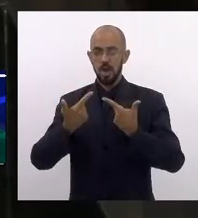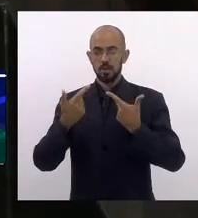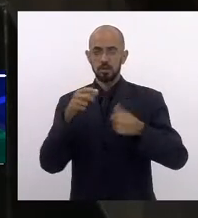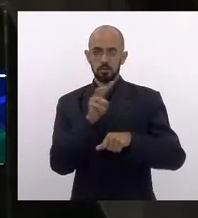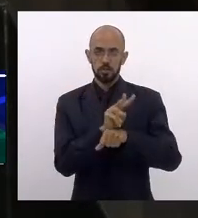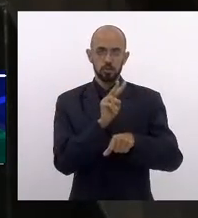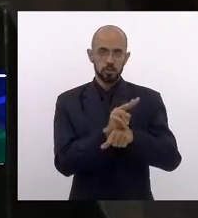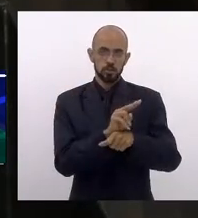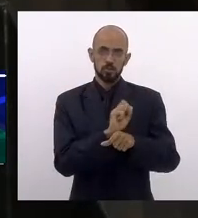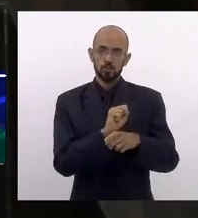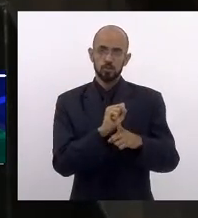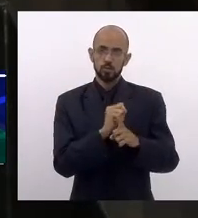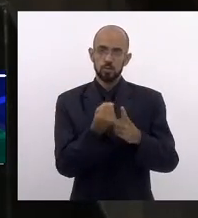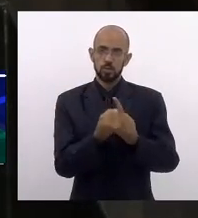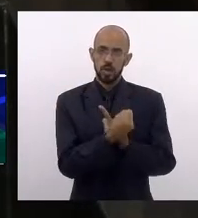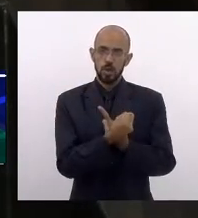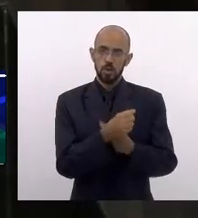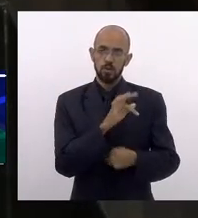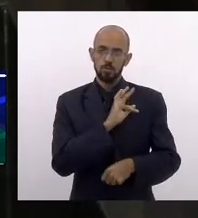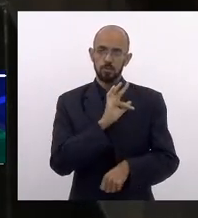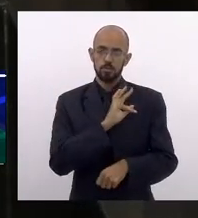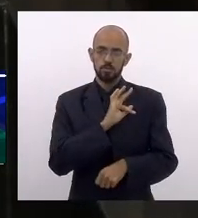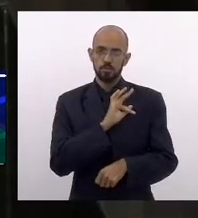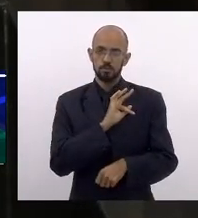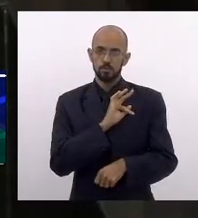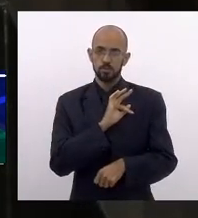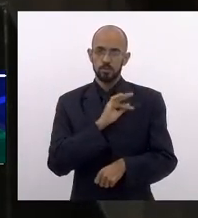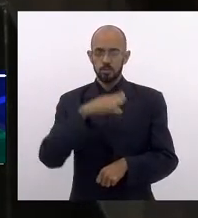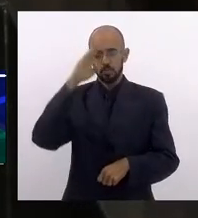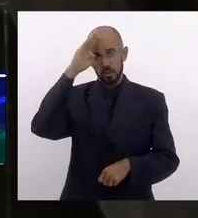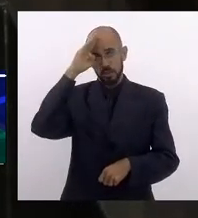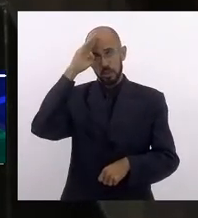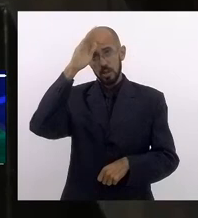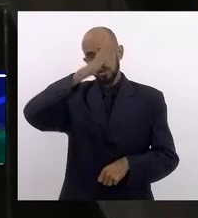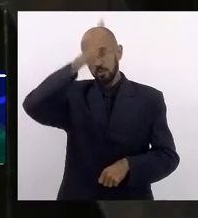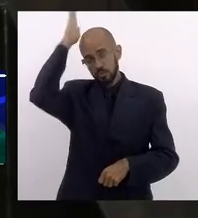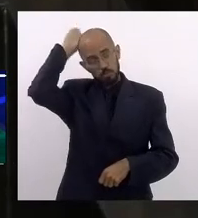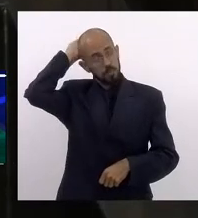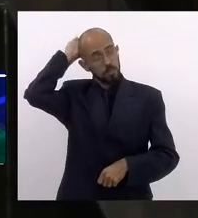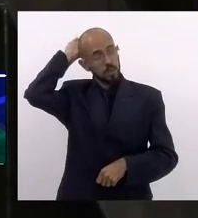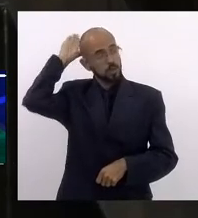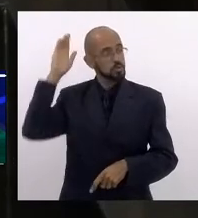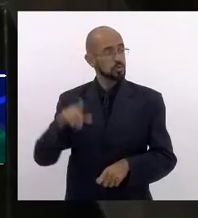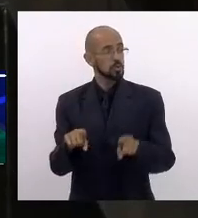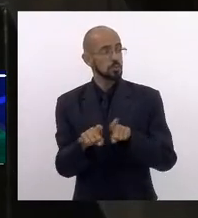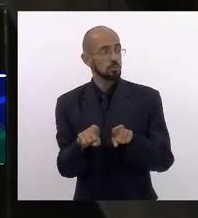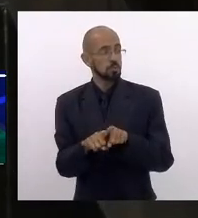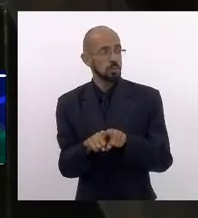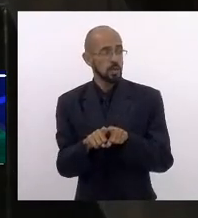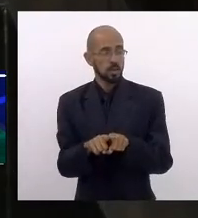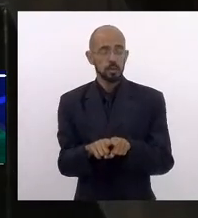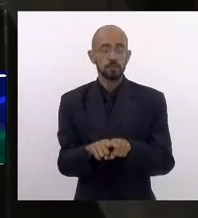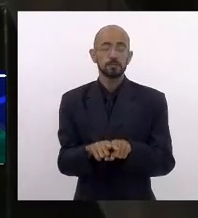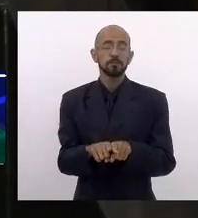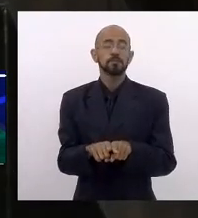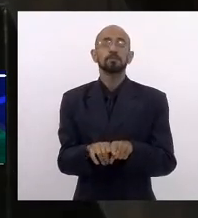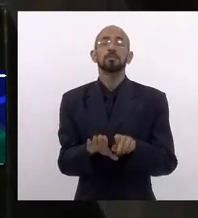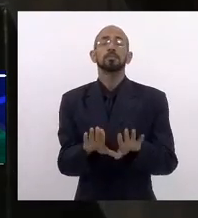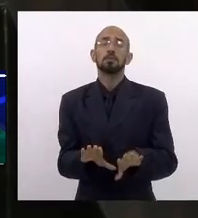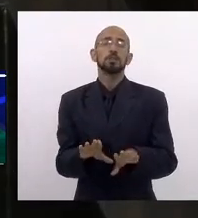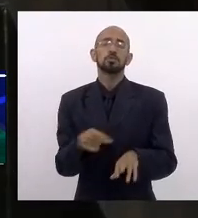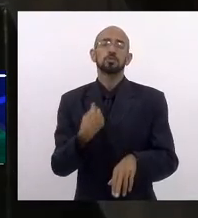proteção social dos policiais militares e do Corpo de Bombeiros Militar do Estado do Rio de Janeiro. E